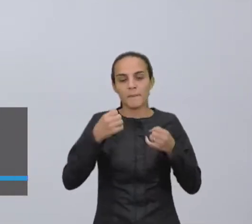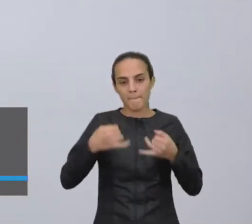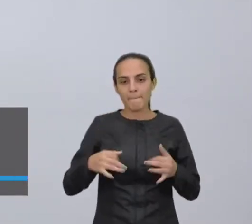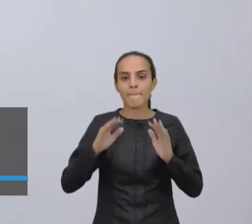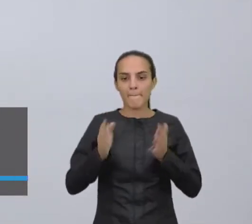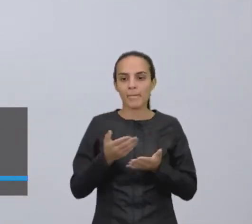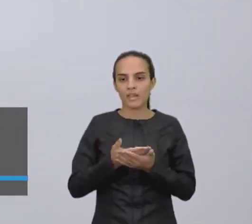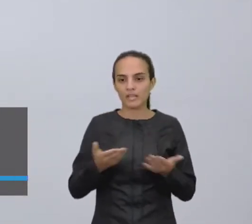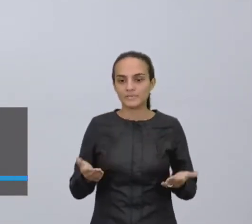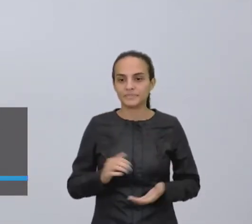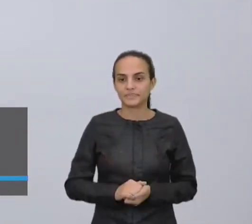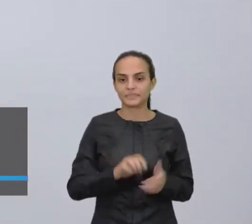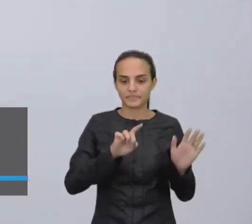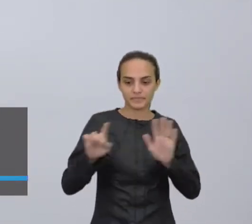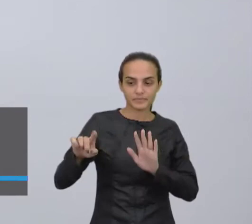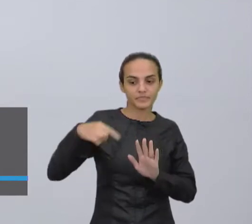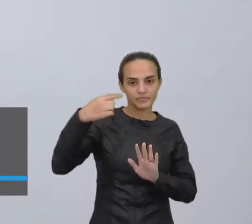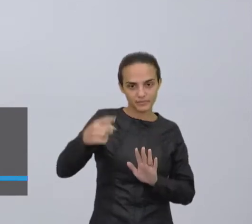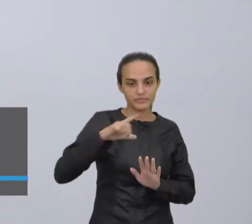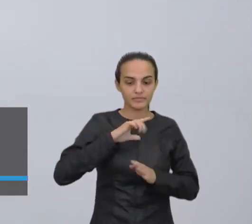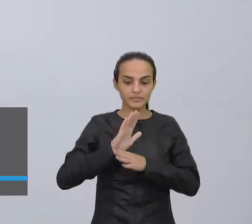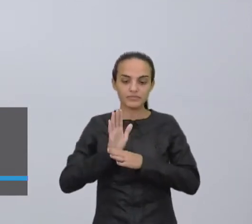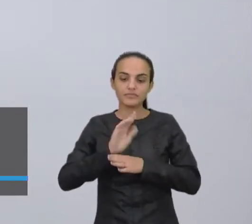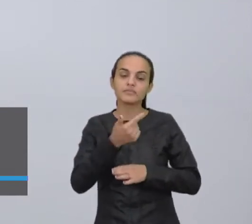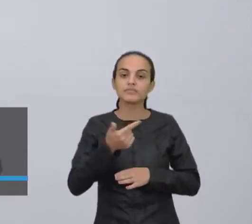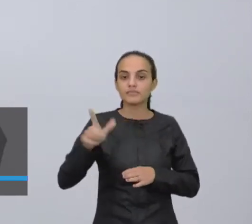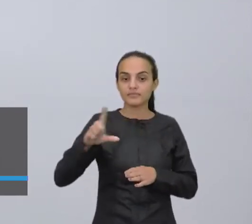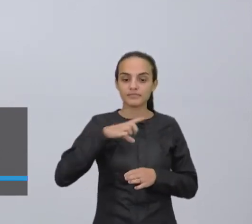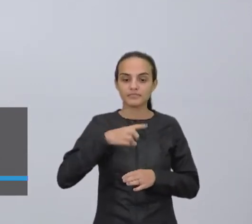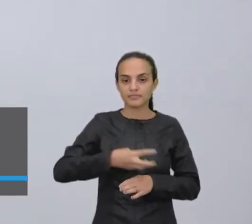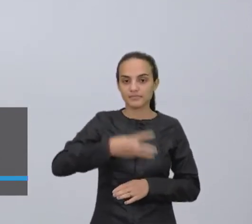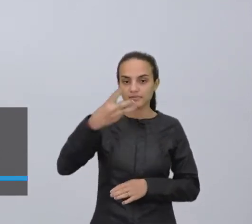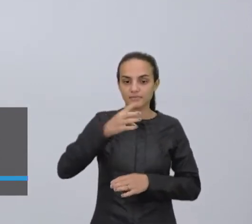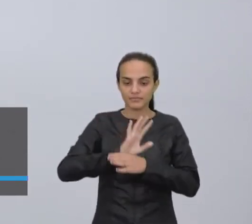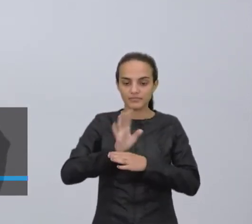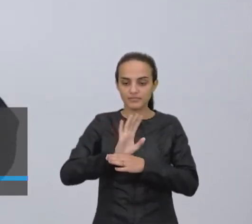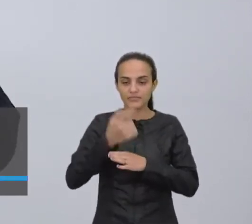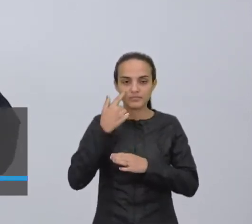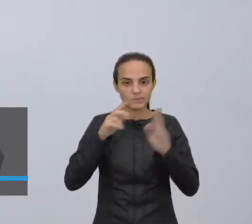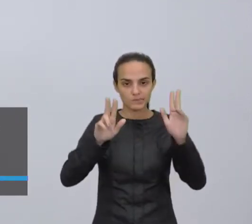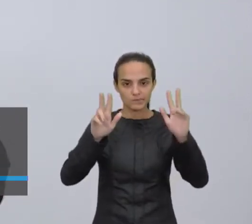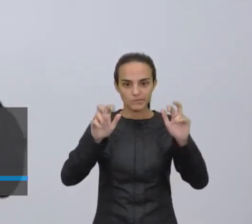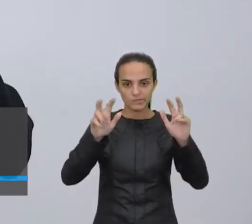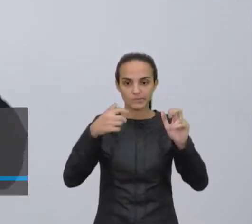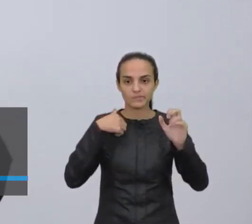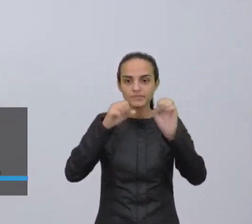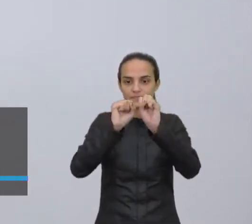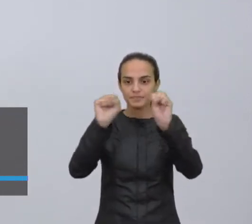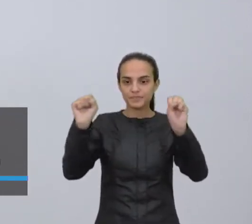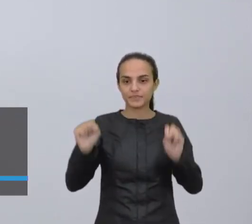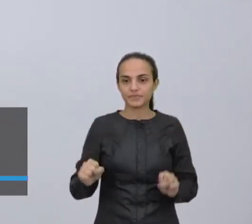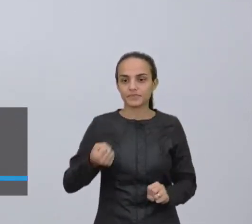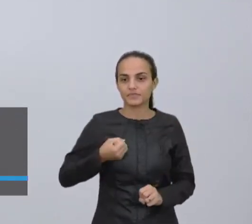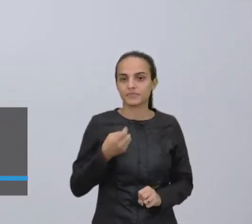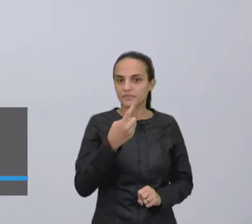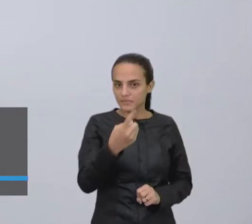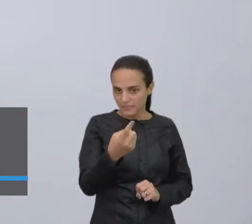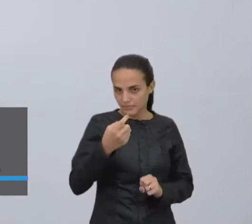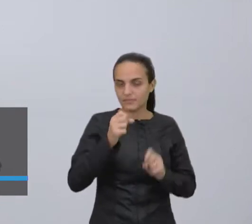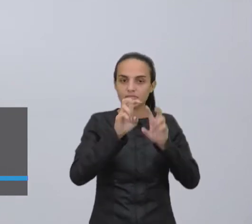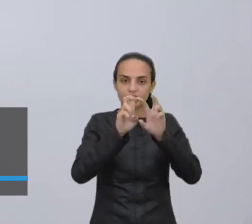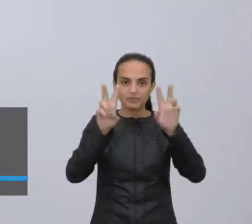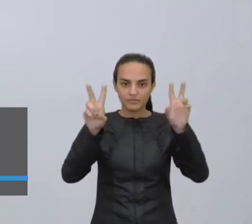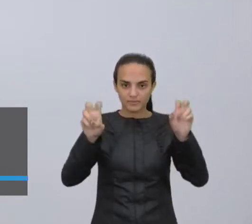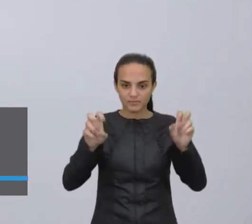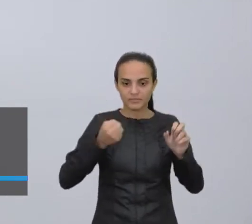vocês. E da semana que vem a gente tem mais um vídeo. Então são 3 vídeos e vai aparecer aí com o título Sistematização 1, Sistematização